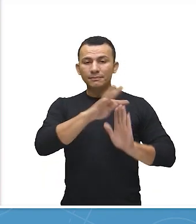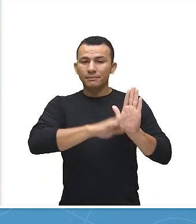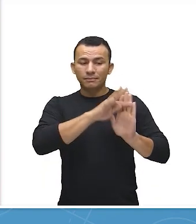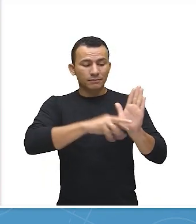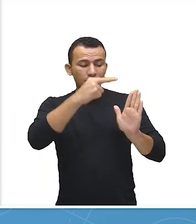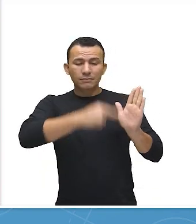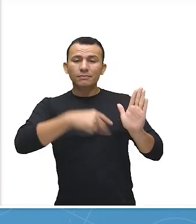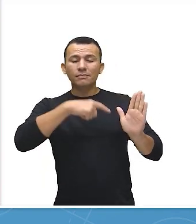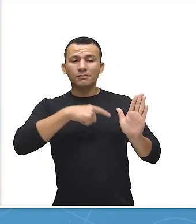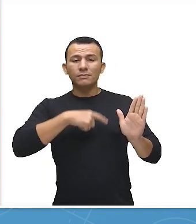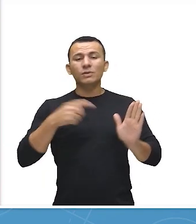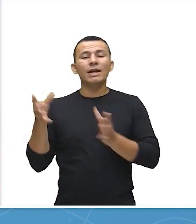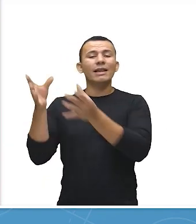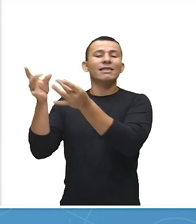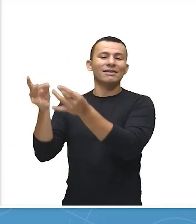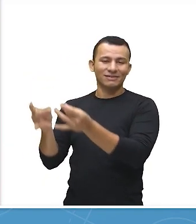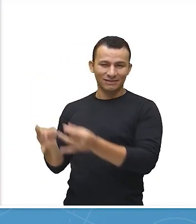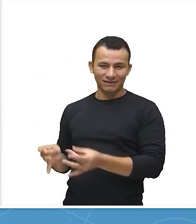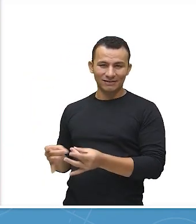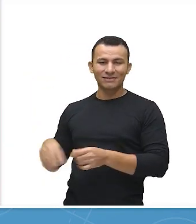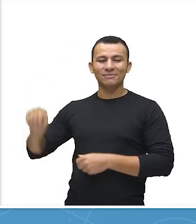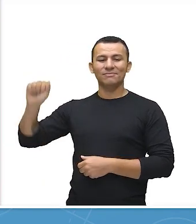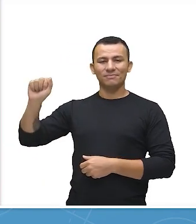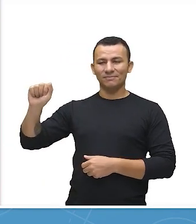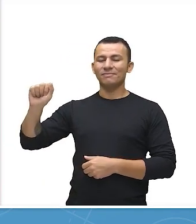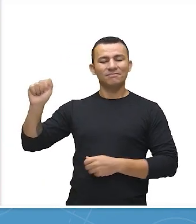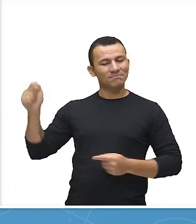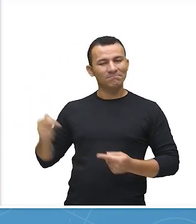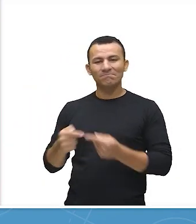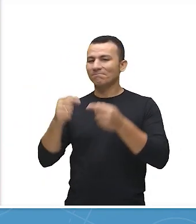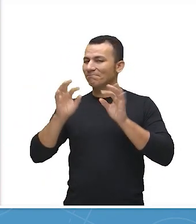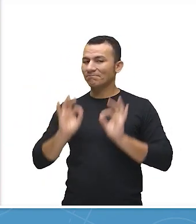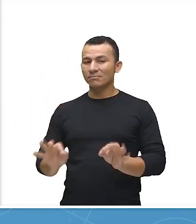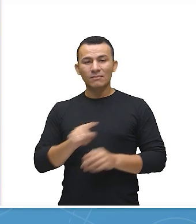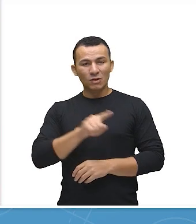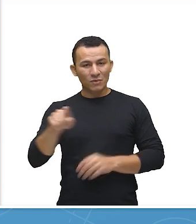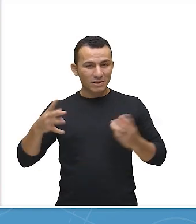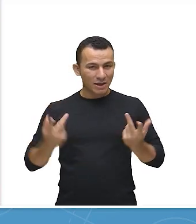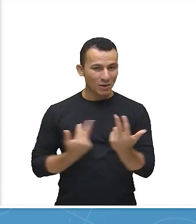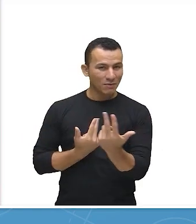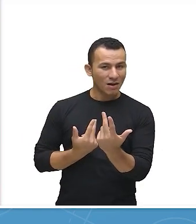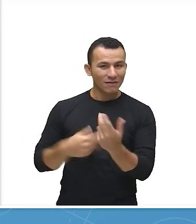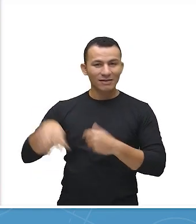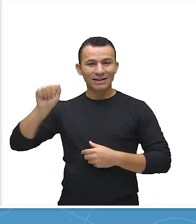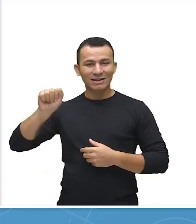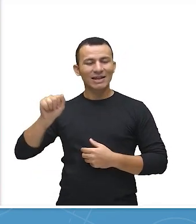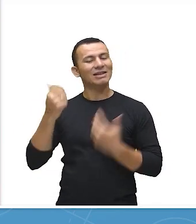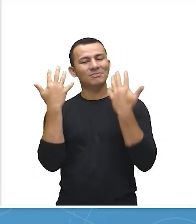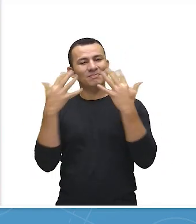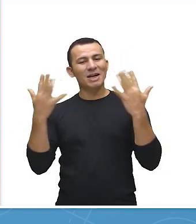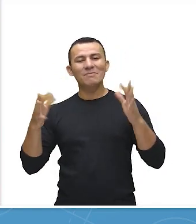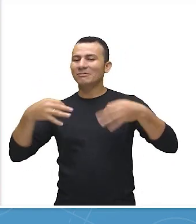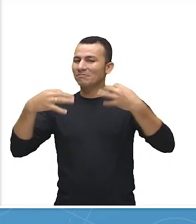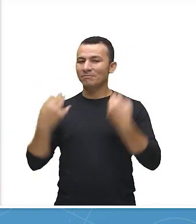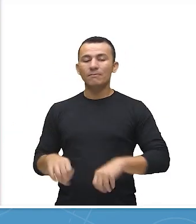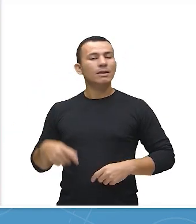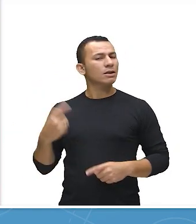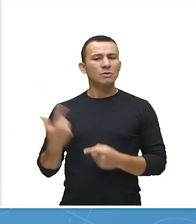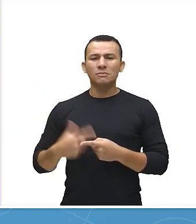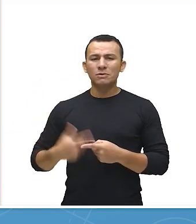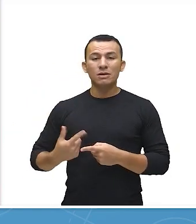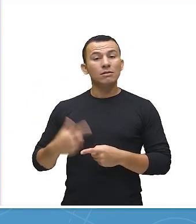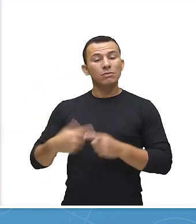Uma descrição, letra A. Tá? Você que marcou a letra A, você acertou. Por quê? Porque